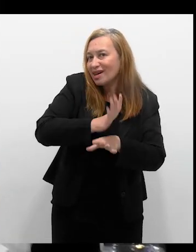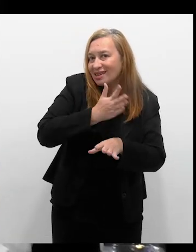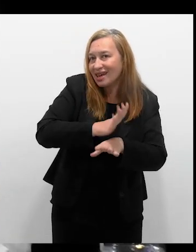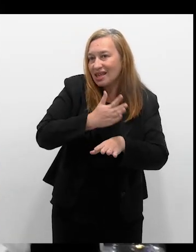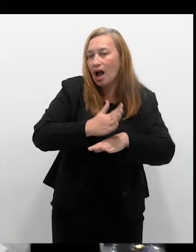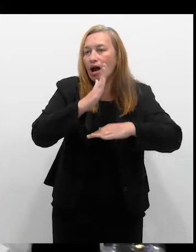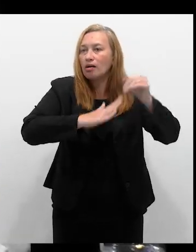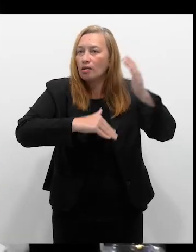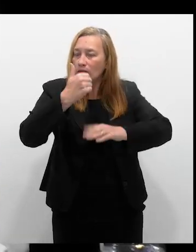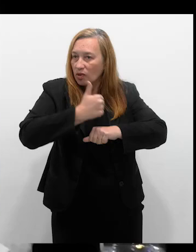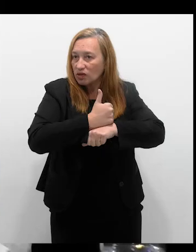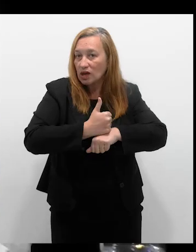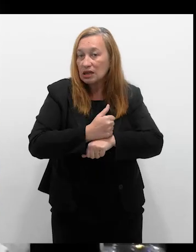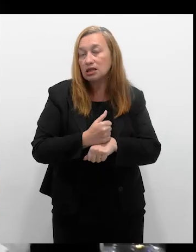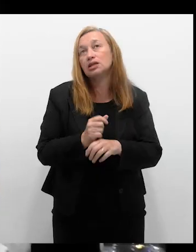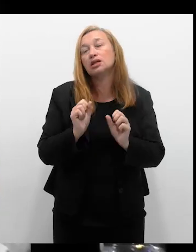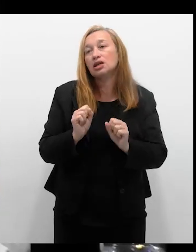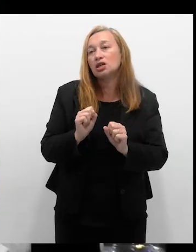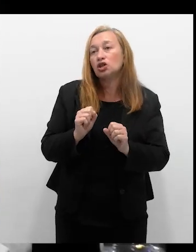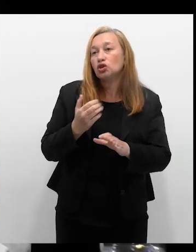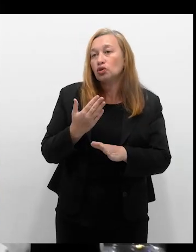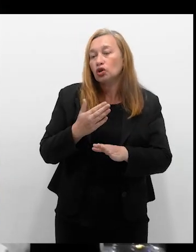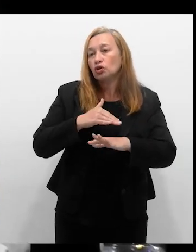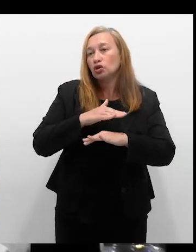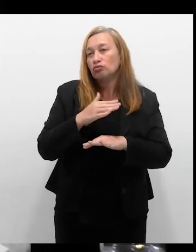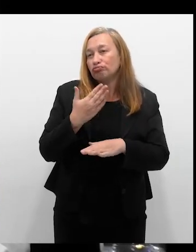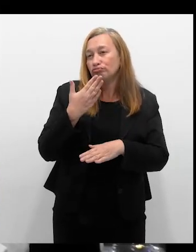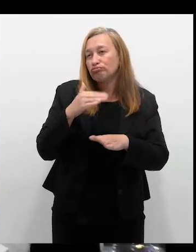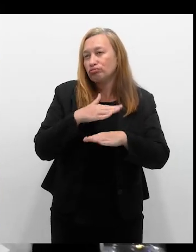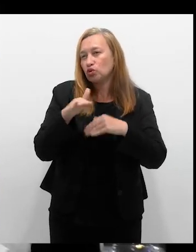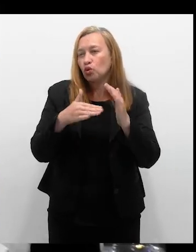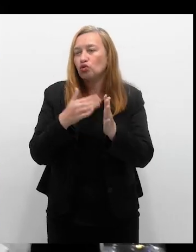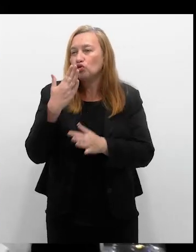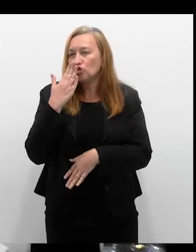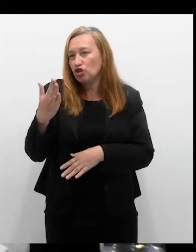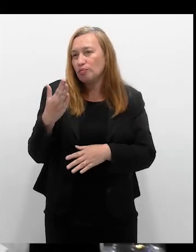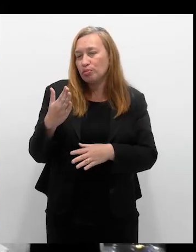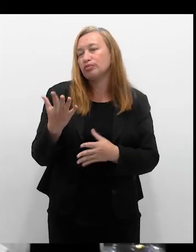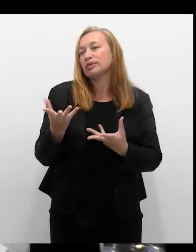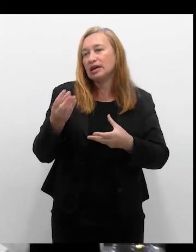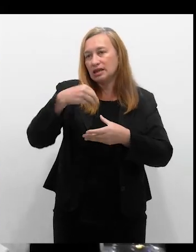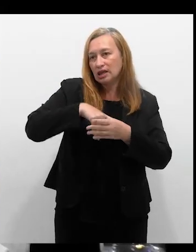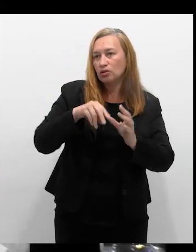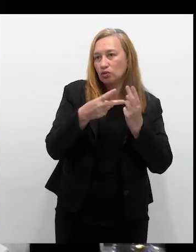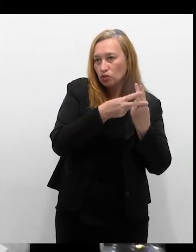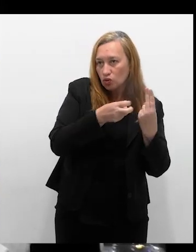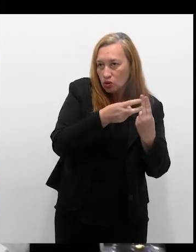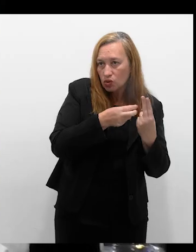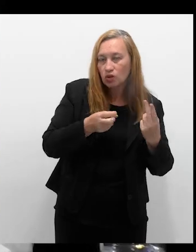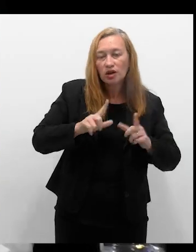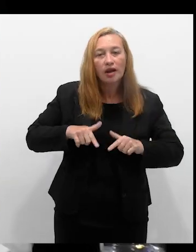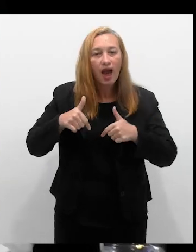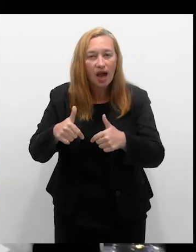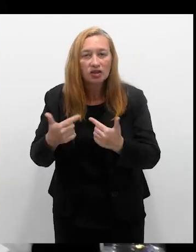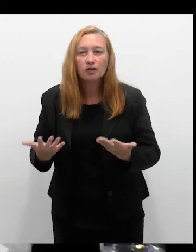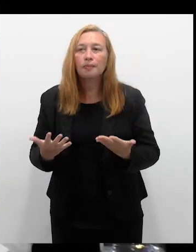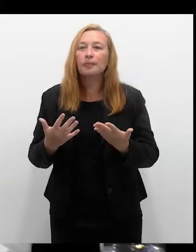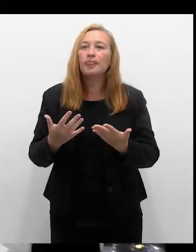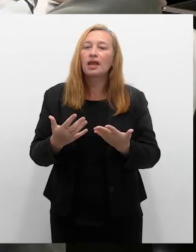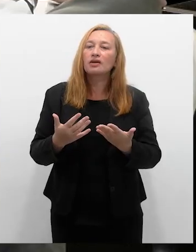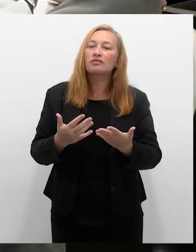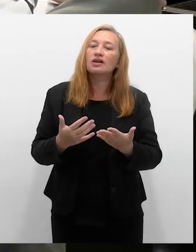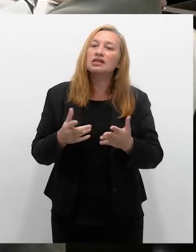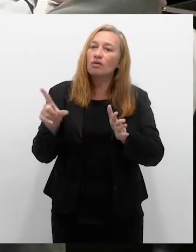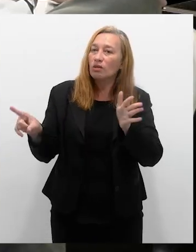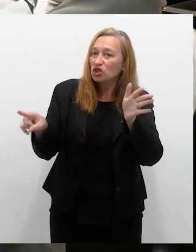treinar profissionais, inclusive não psicólogos, dentro do SUS para reproduzir intervenções que funcionam